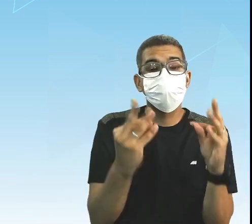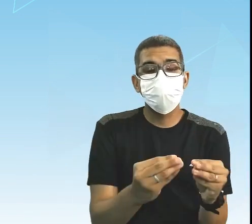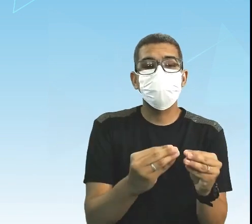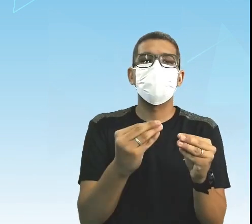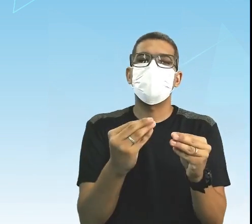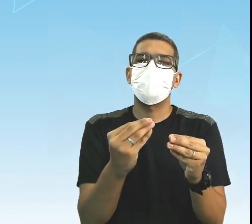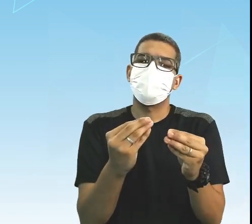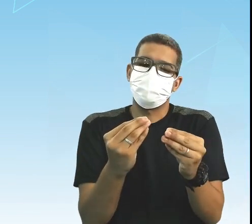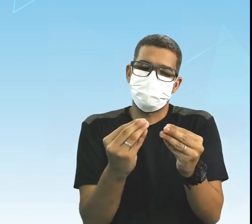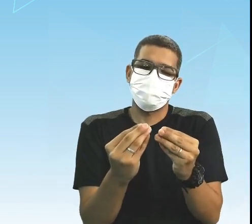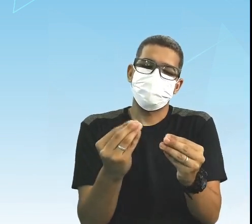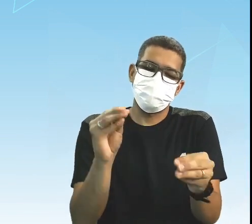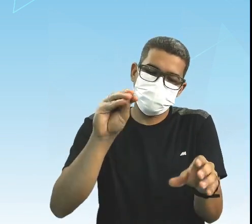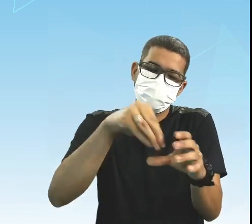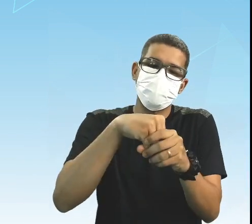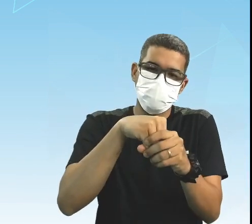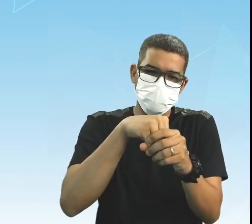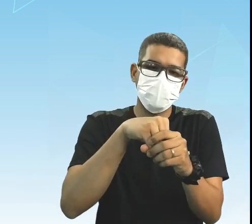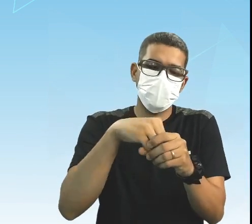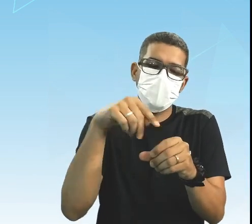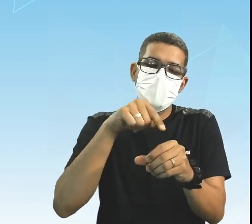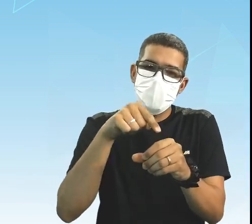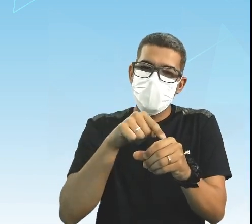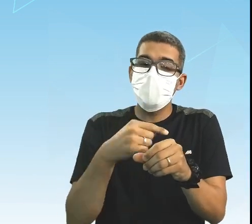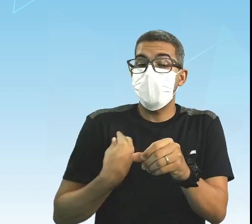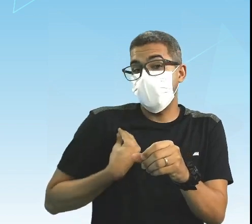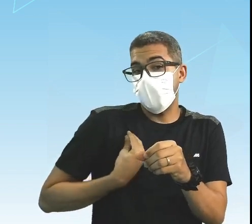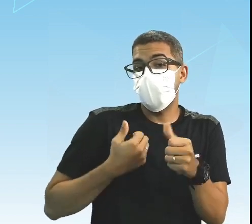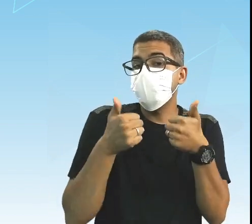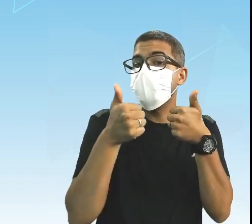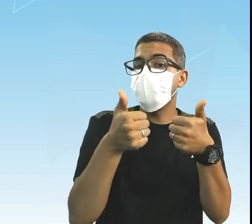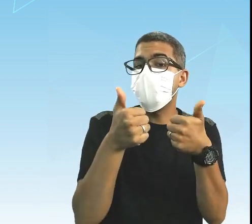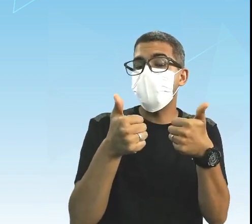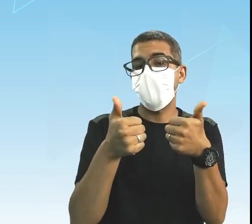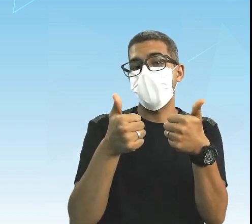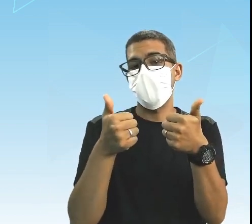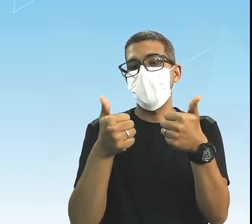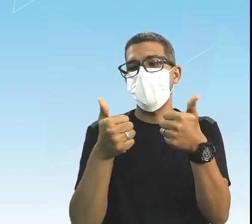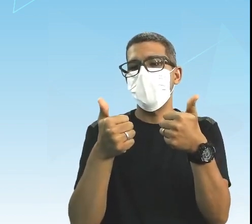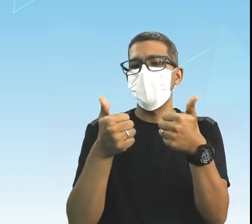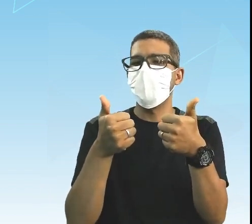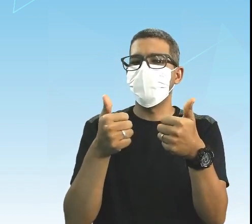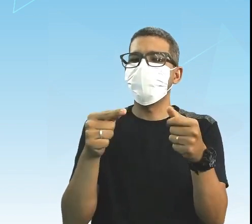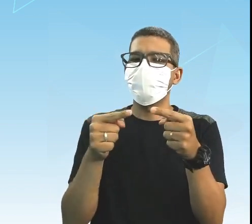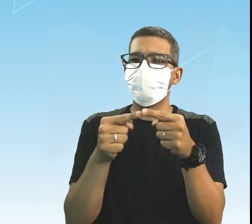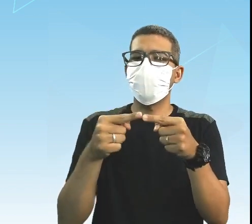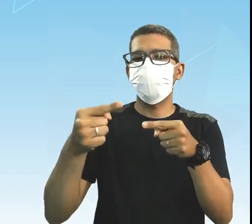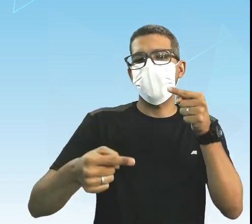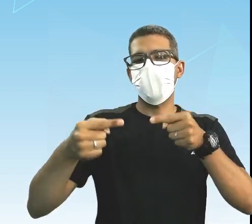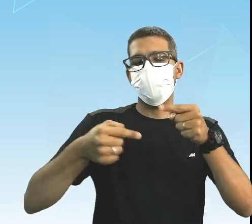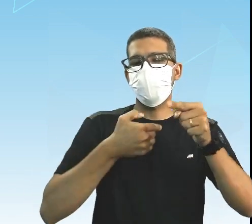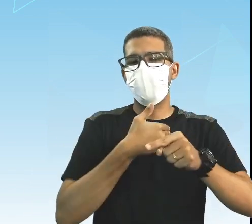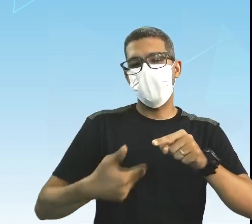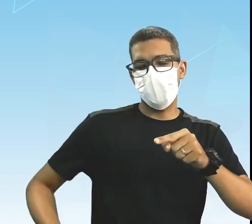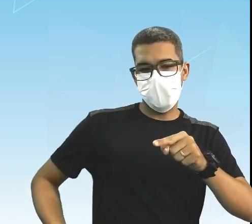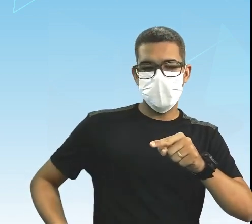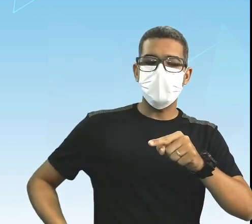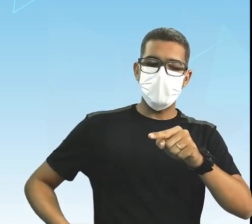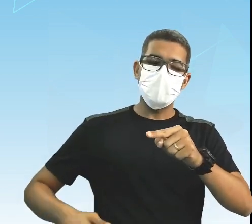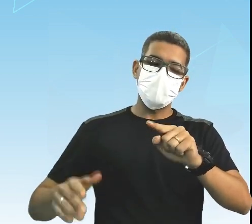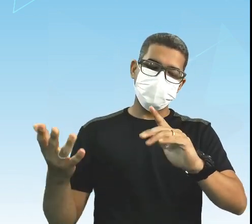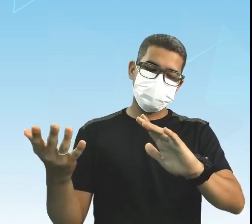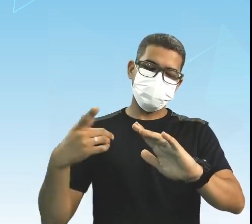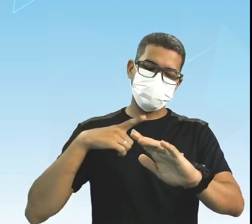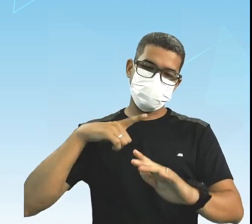ser contemplado dentro da qualidade de vida como um todo, nas políticas públicas, que vai caber